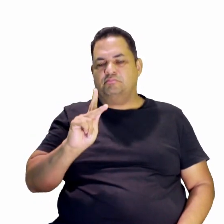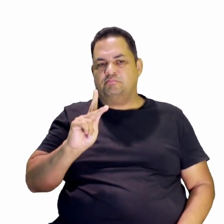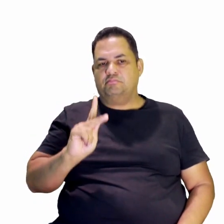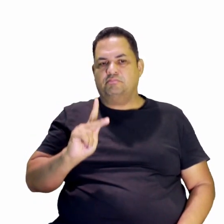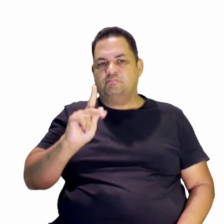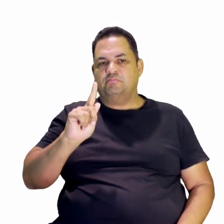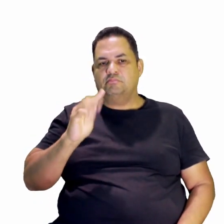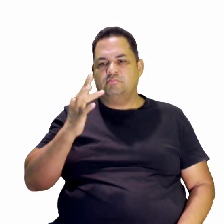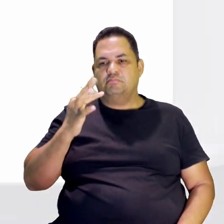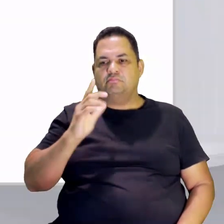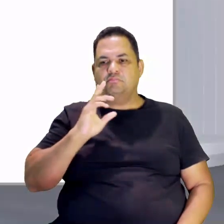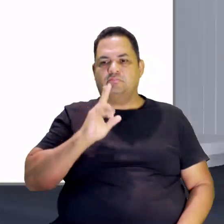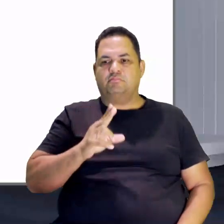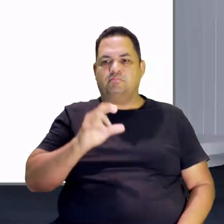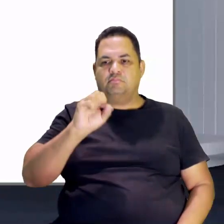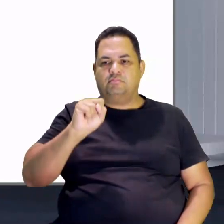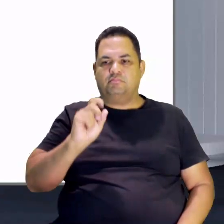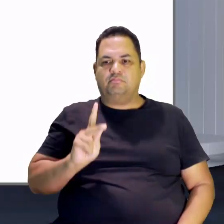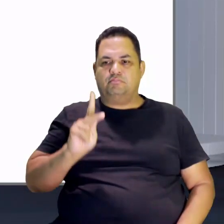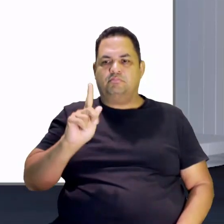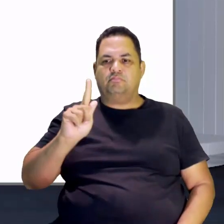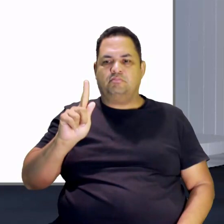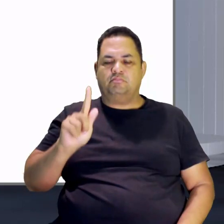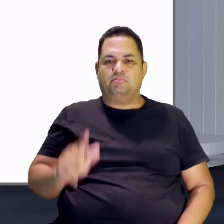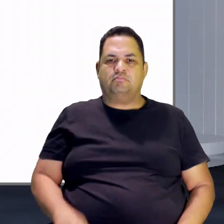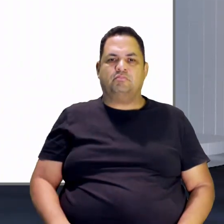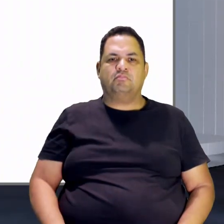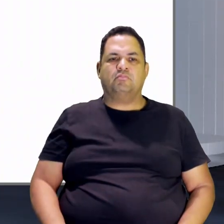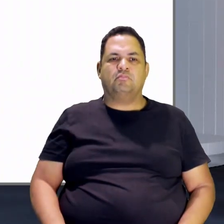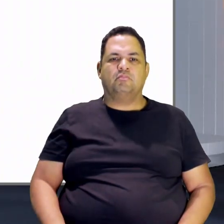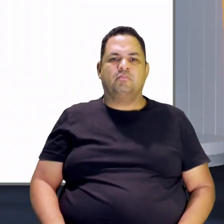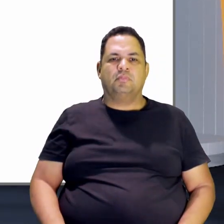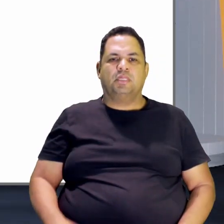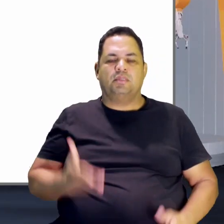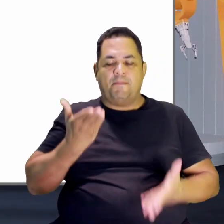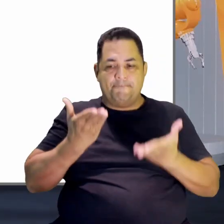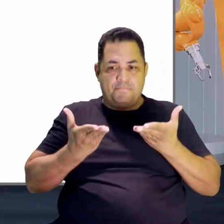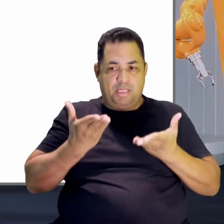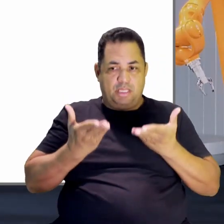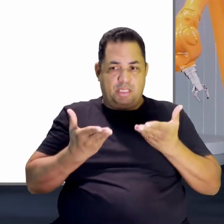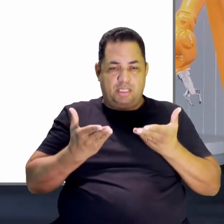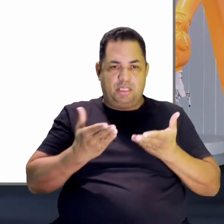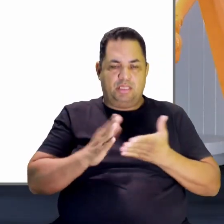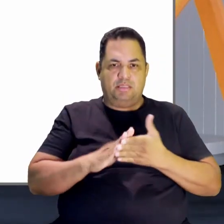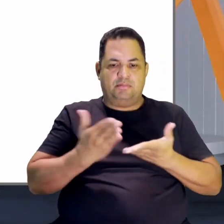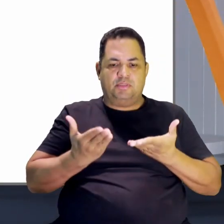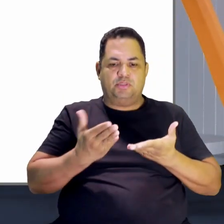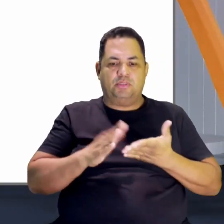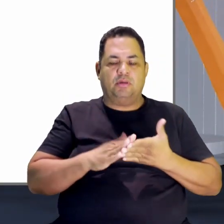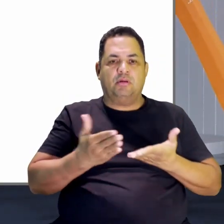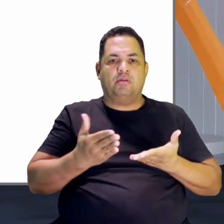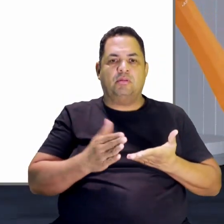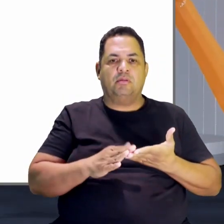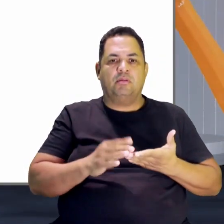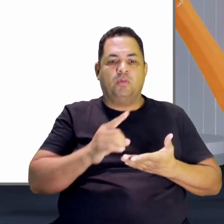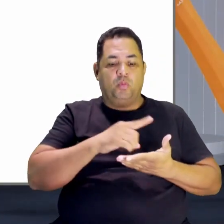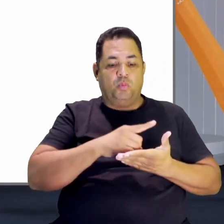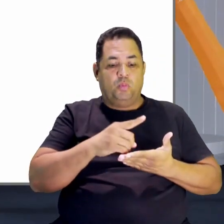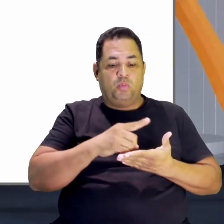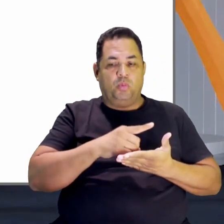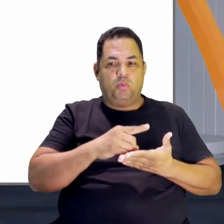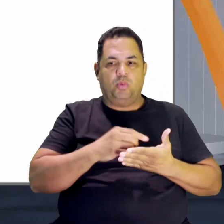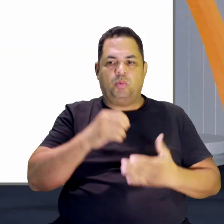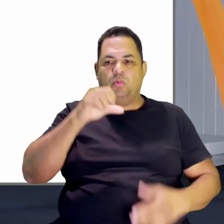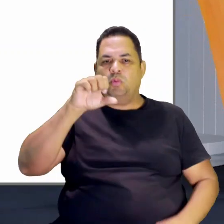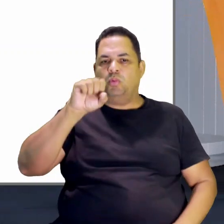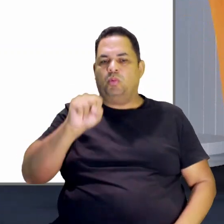Pessoal, 8 kgf de peso, mediu na balança, equivale a 8